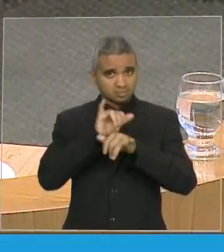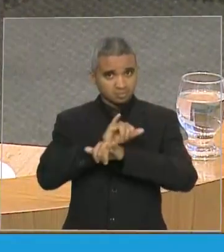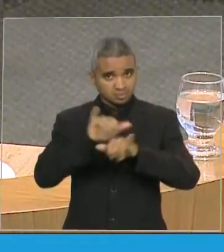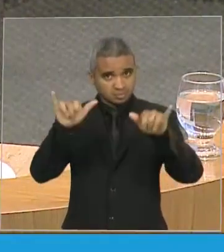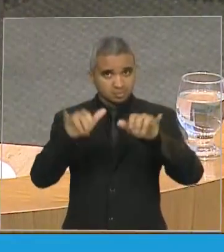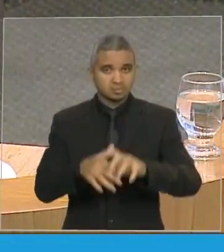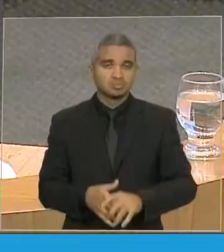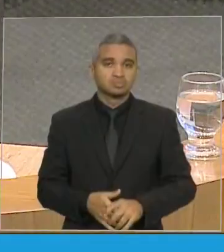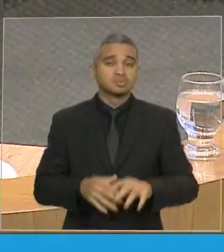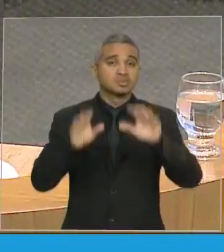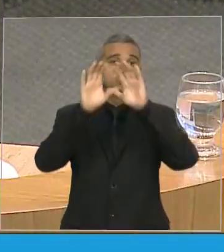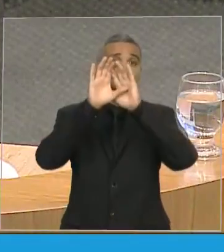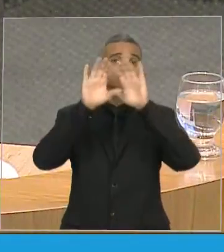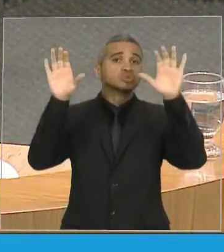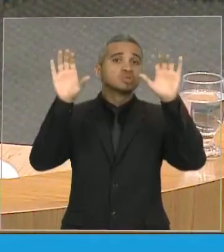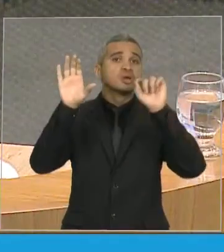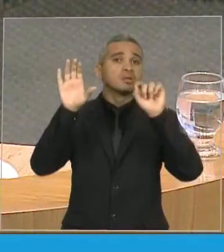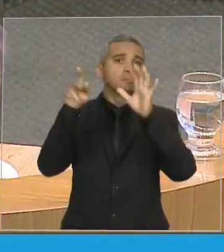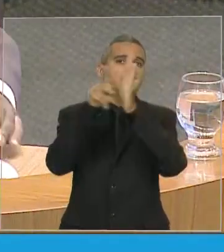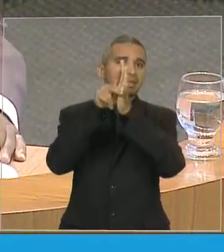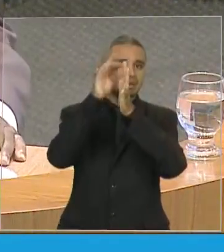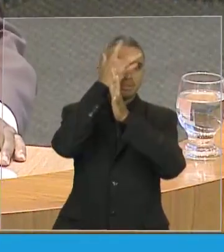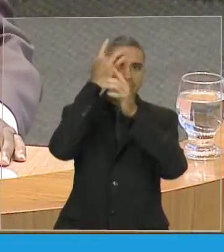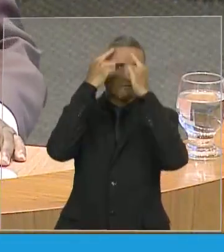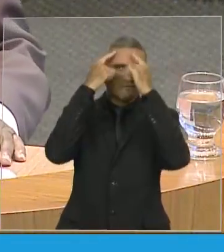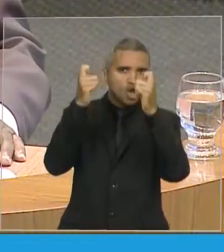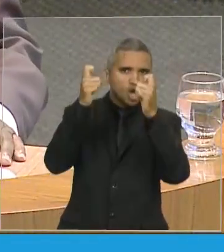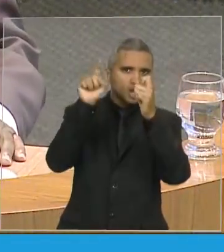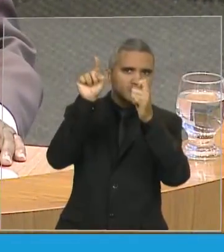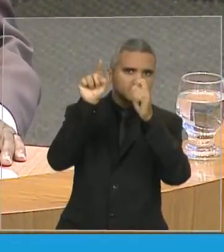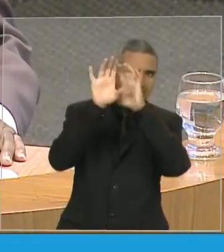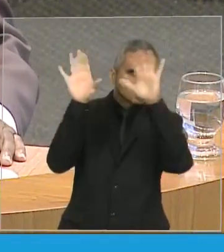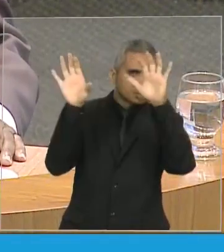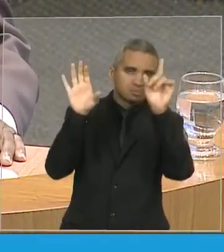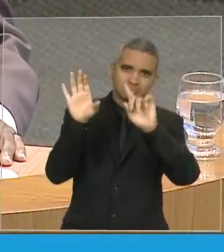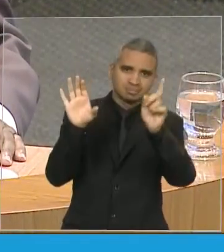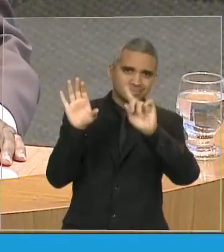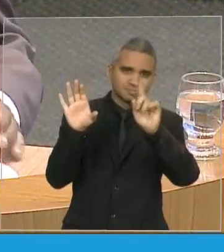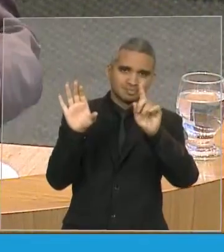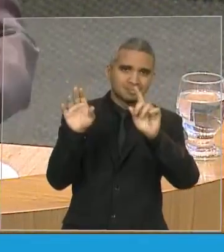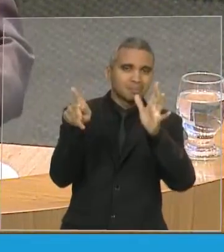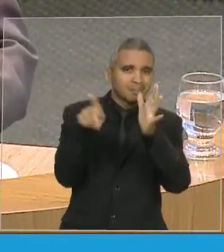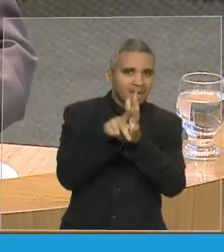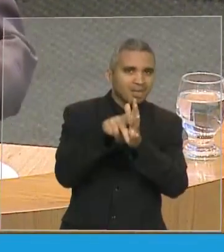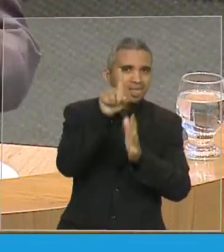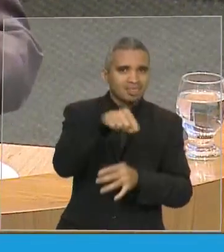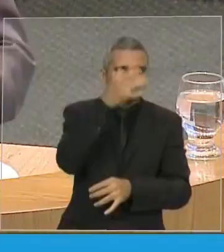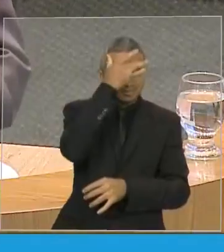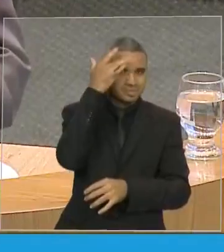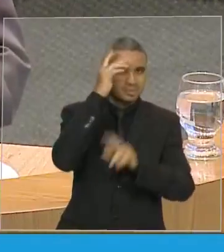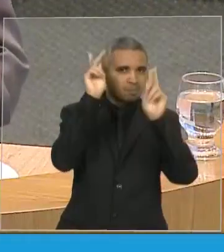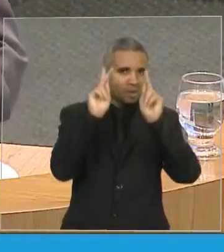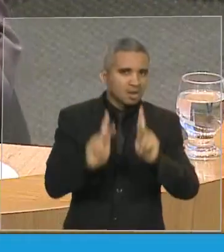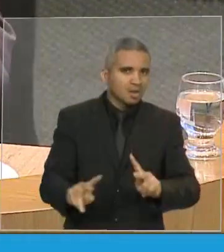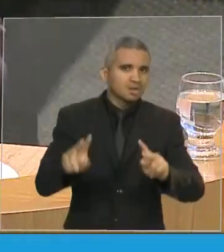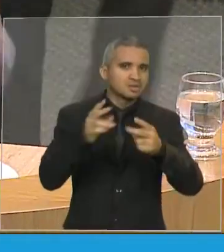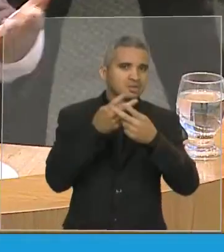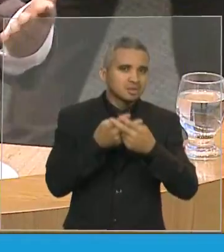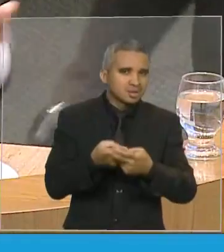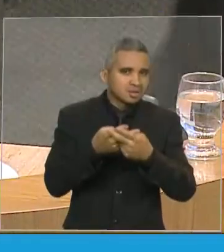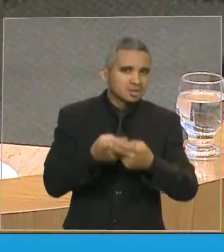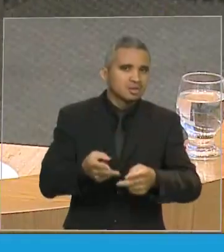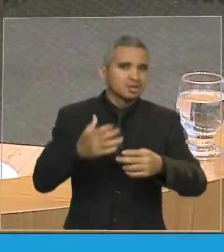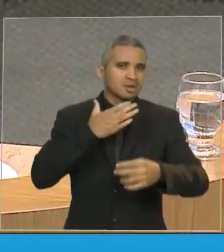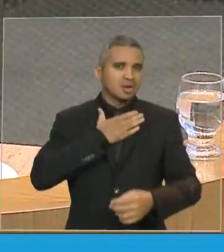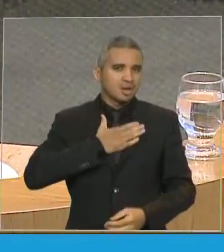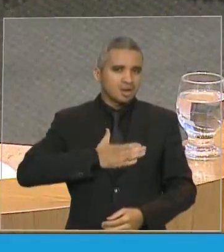céu não é dos violentos, é dos pacíficos. Assim como a terra,